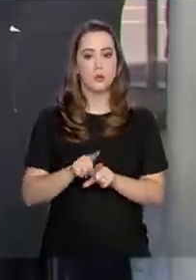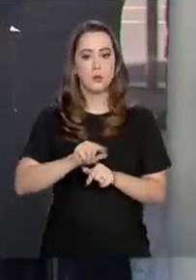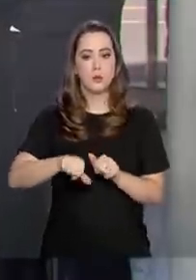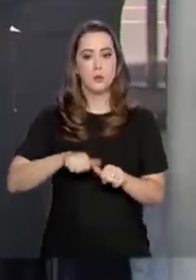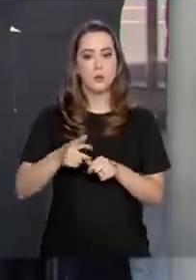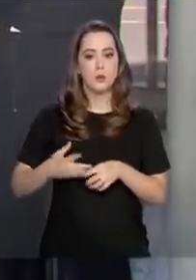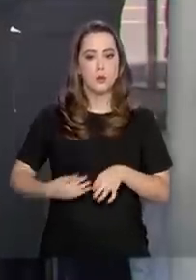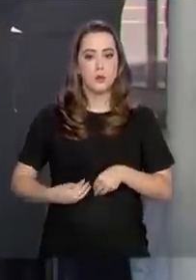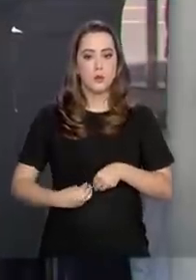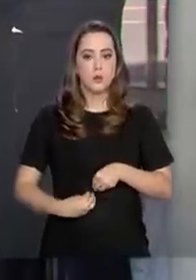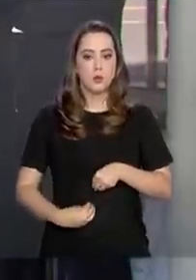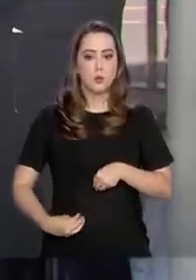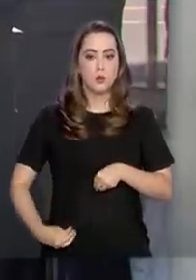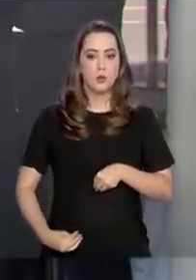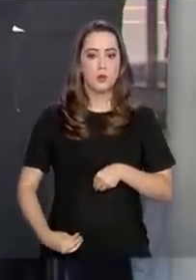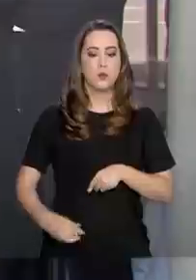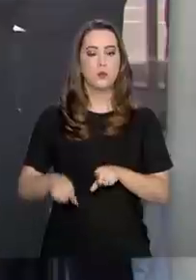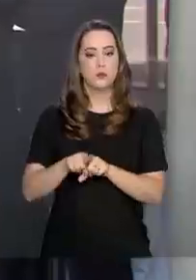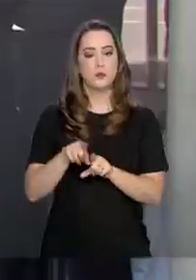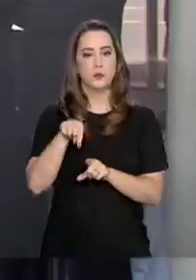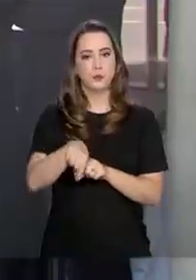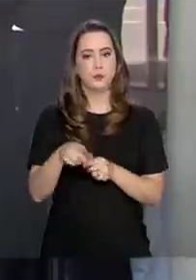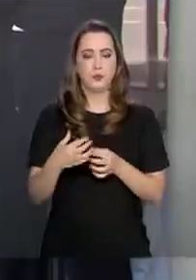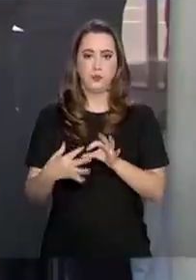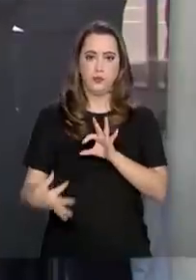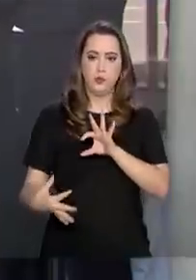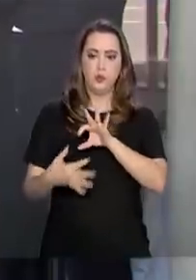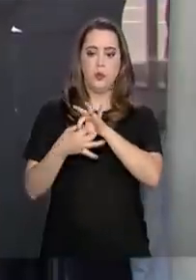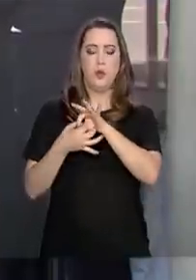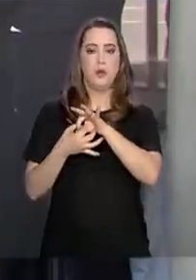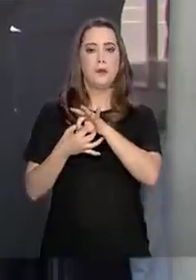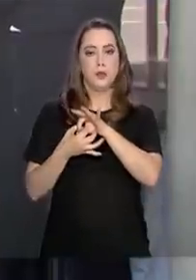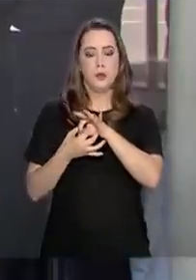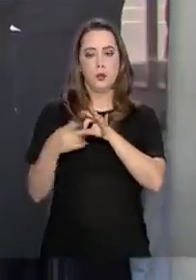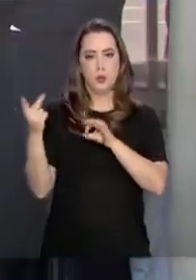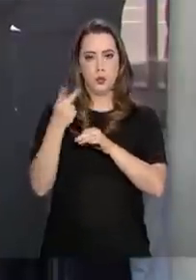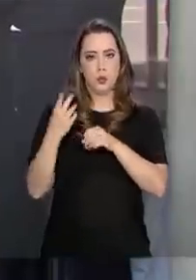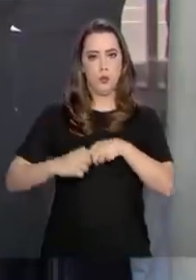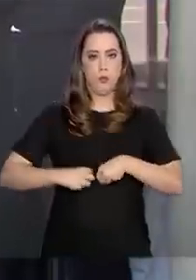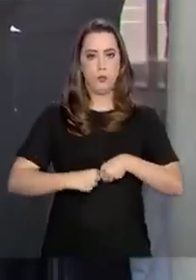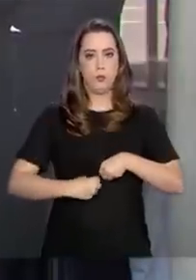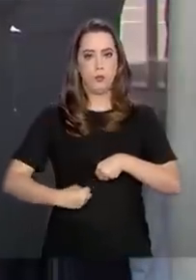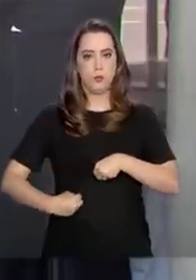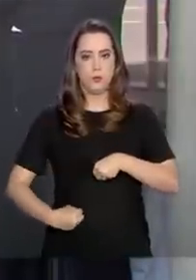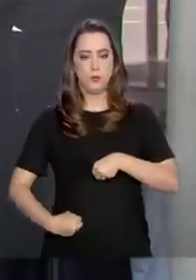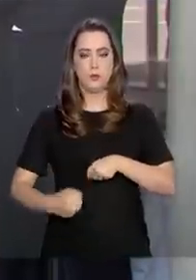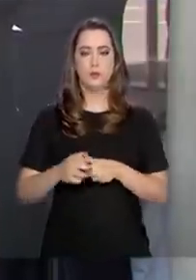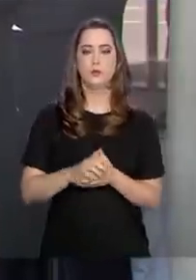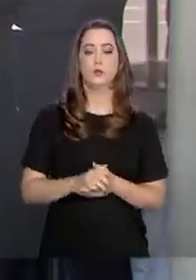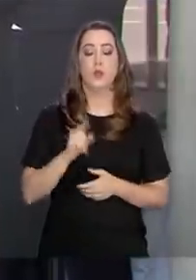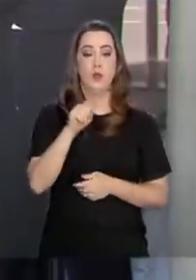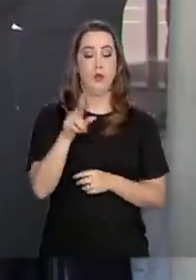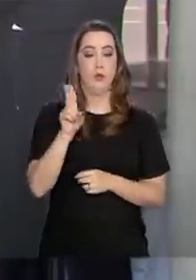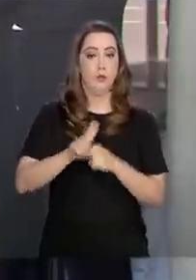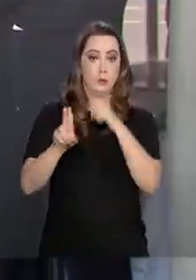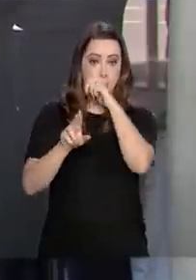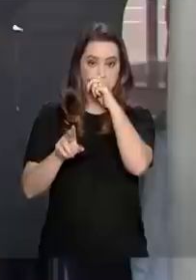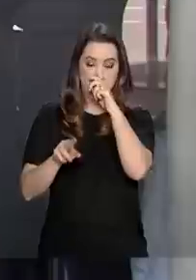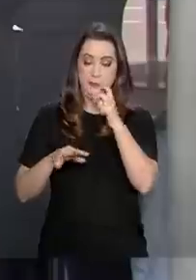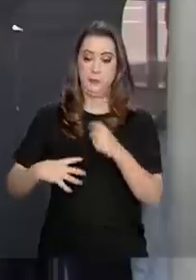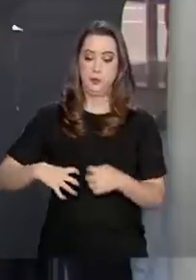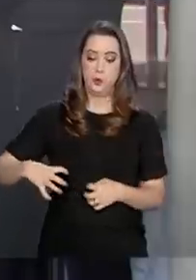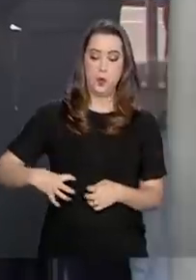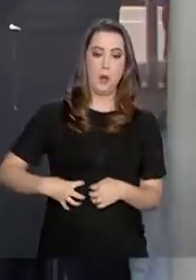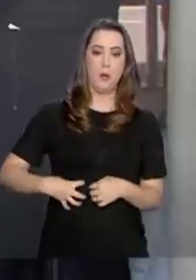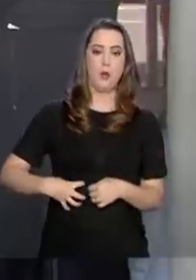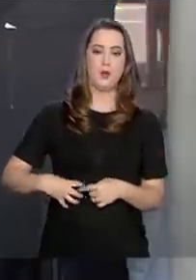e na ligação do intestino grosso com o intestino delgado. O presidente utiliza essa bolsa de colostomia